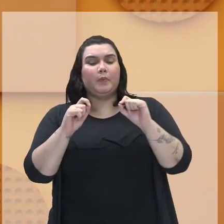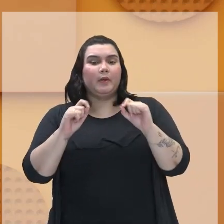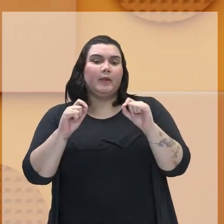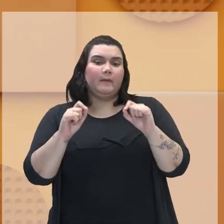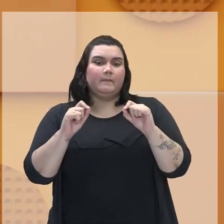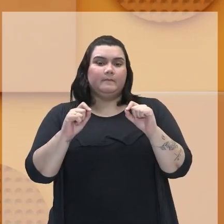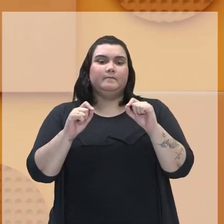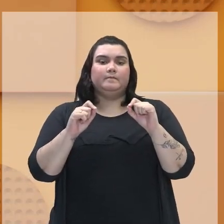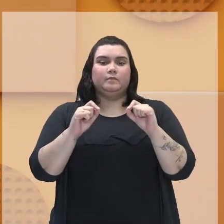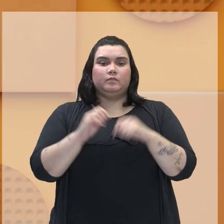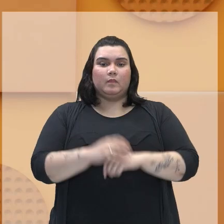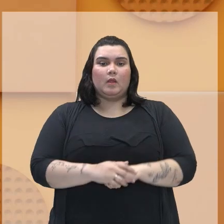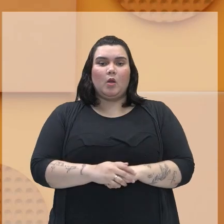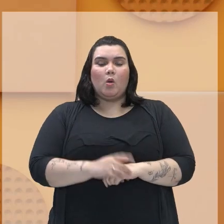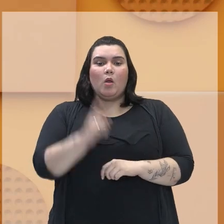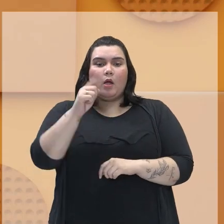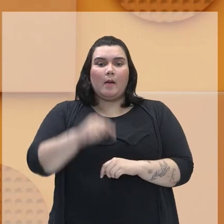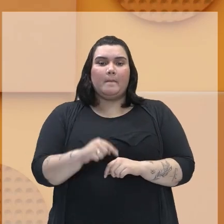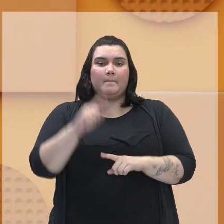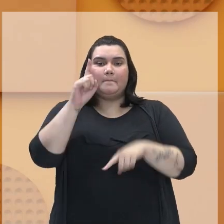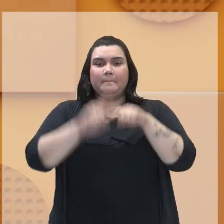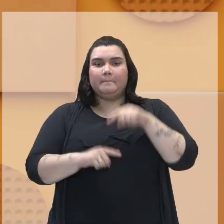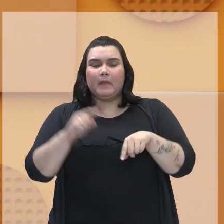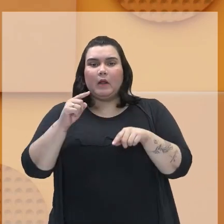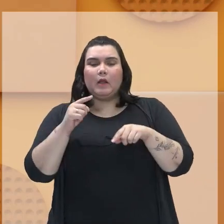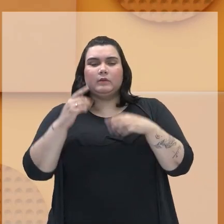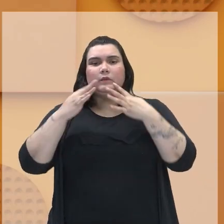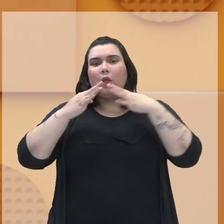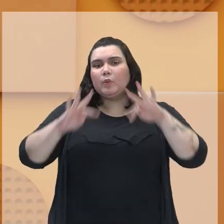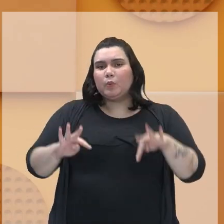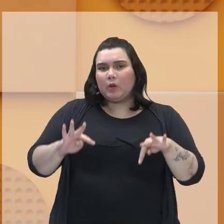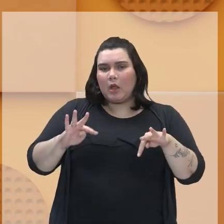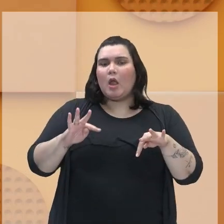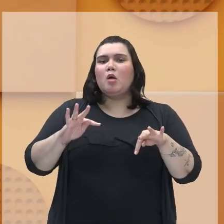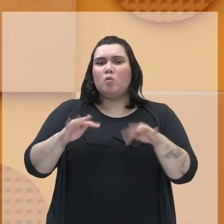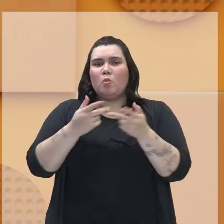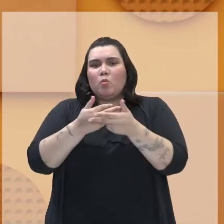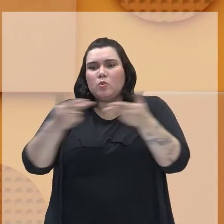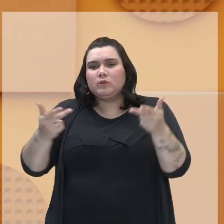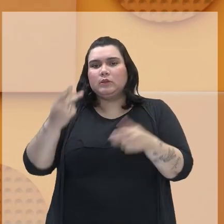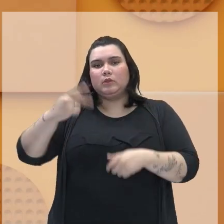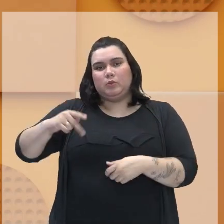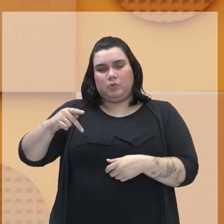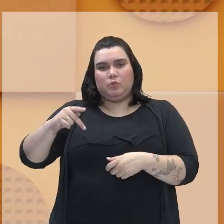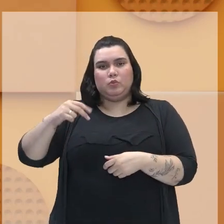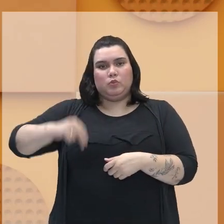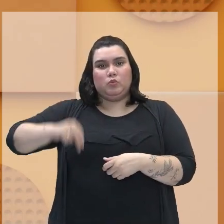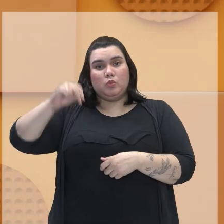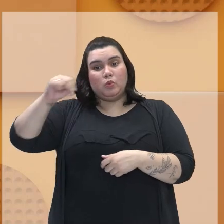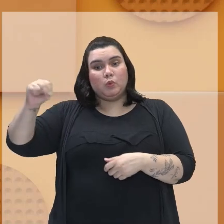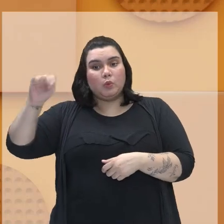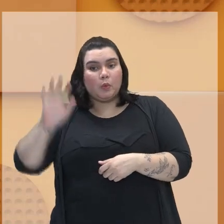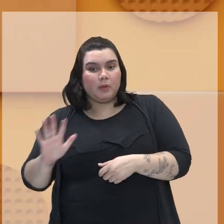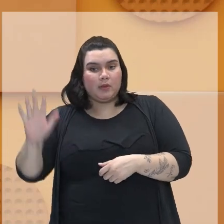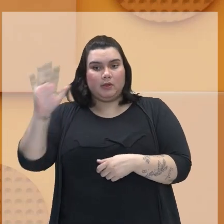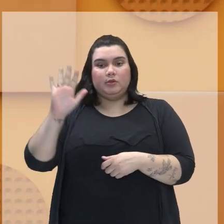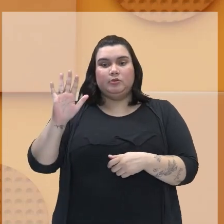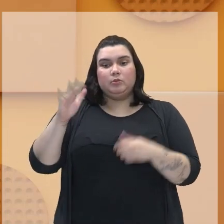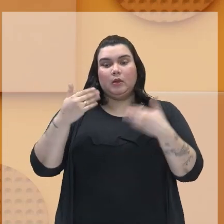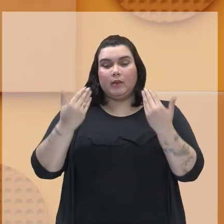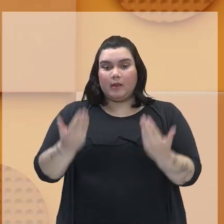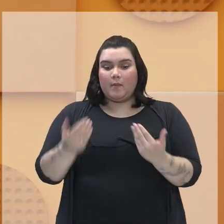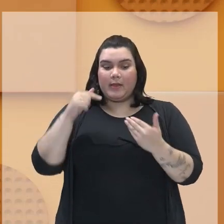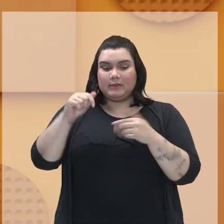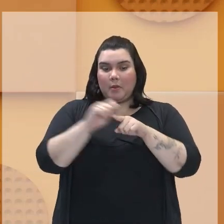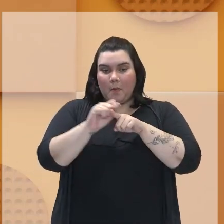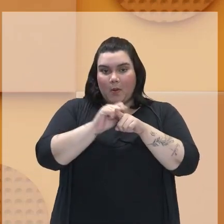chamadas especiarias ou drogas do sertão, tá bom? Então, inicialmente, essa borracha é descoberta também nesse embalo